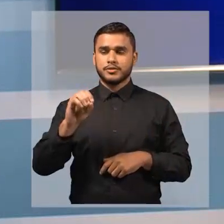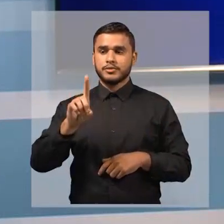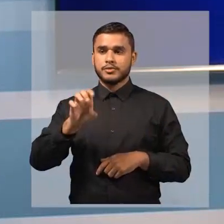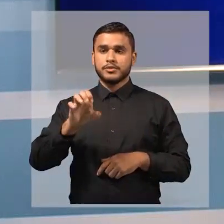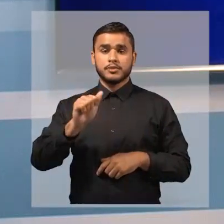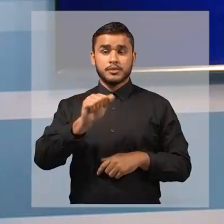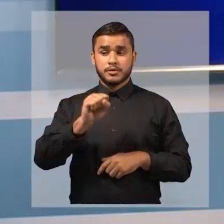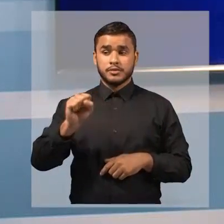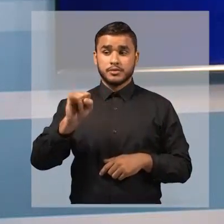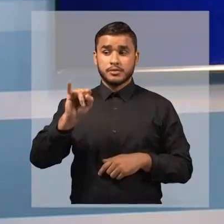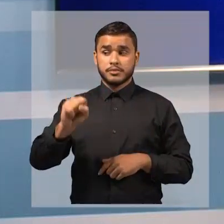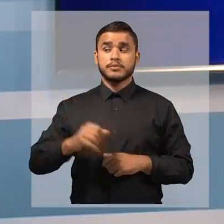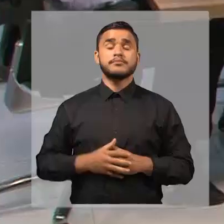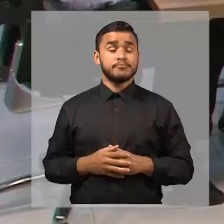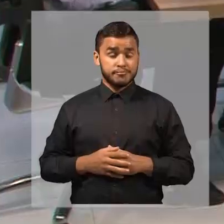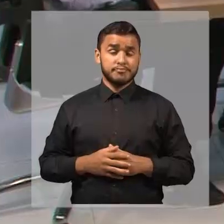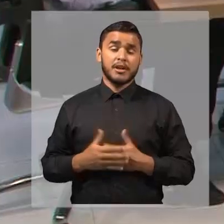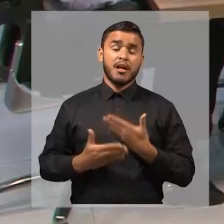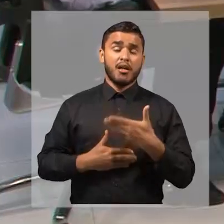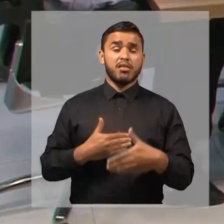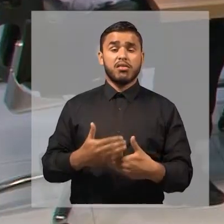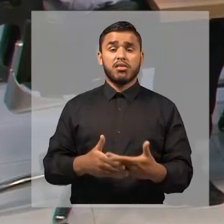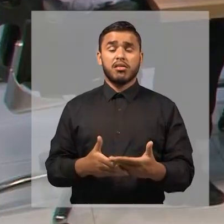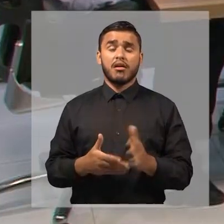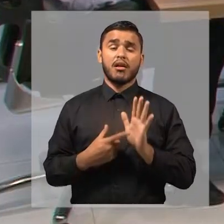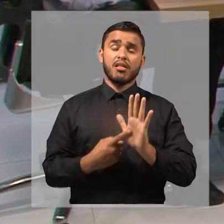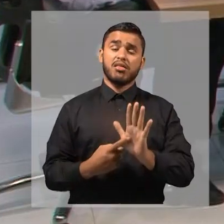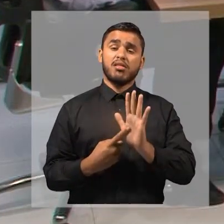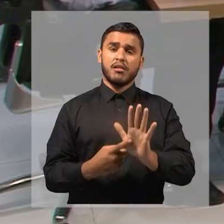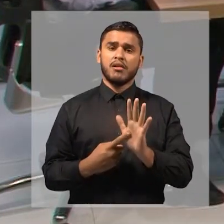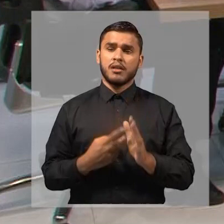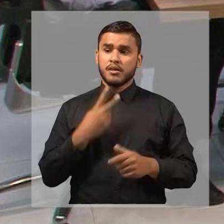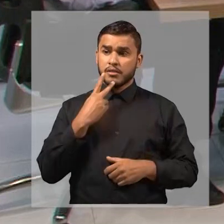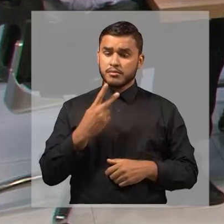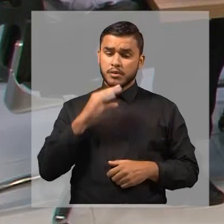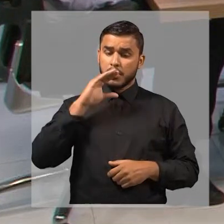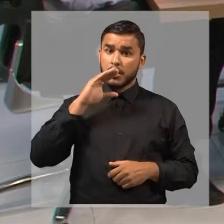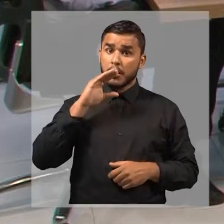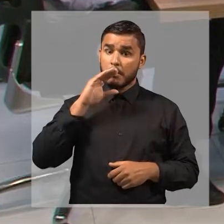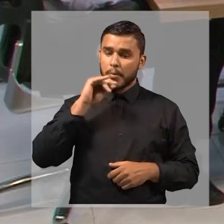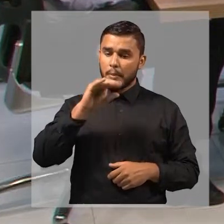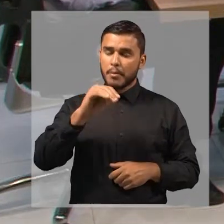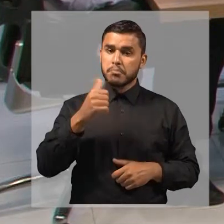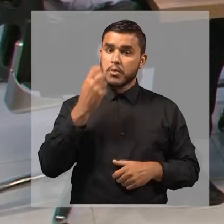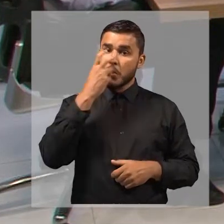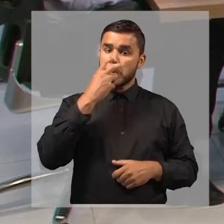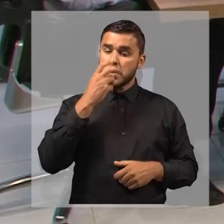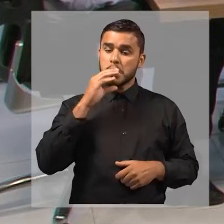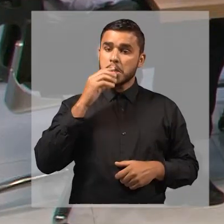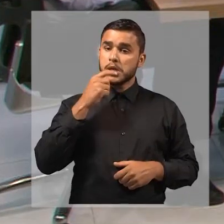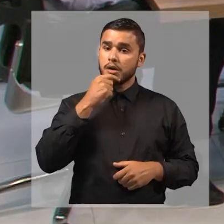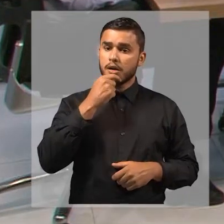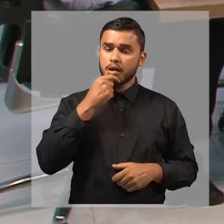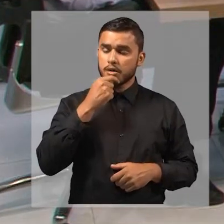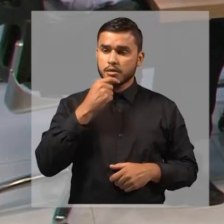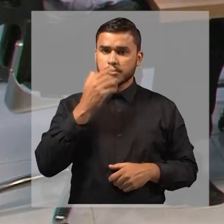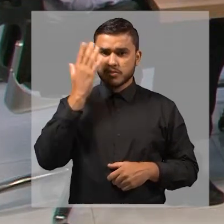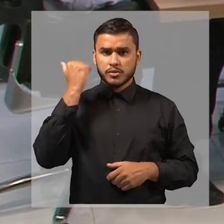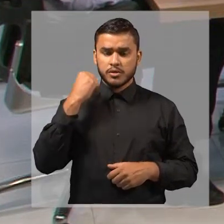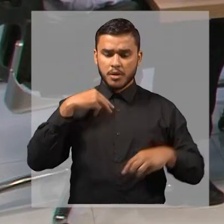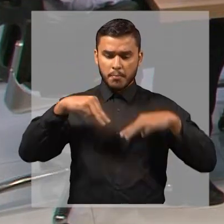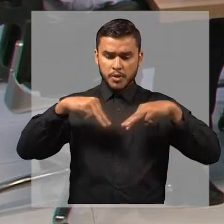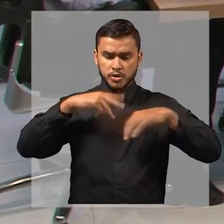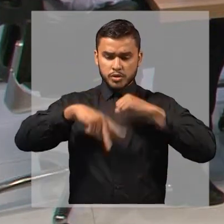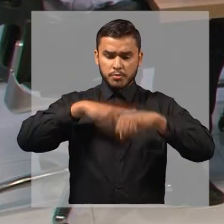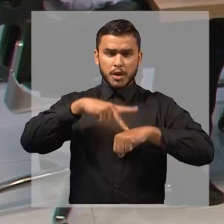aquilo. Faz toda aquela firula, aquela coisa acaciana, e na hora de falar o inglês para se comunicar bem, ele